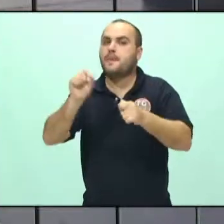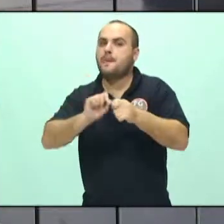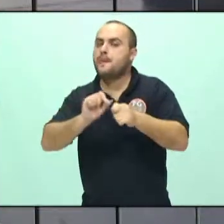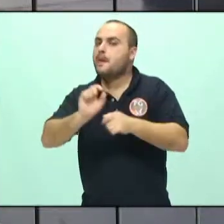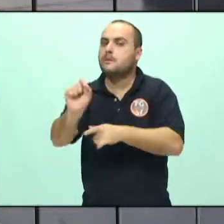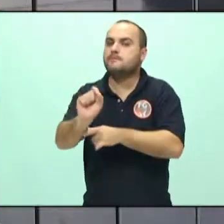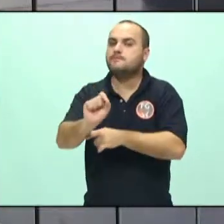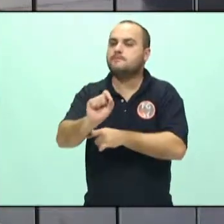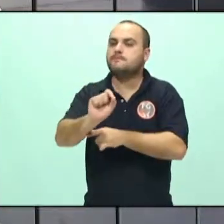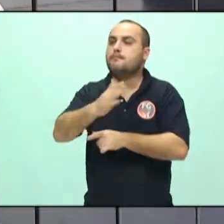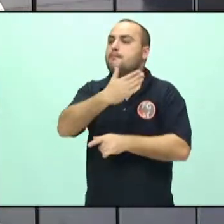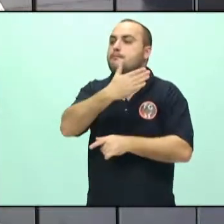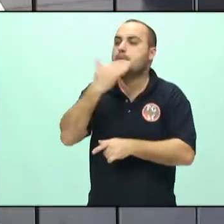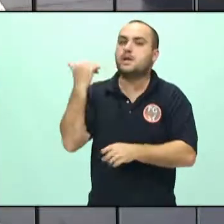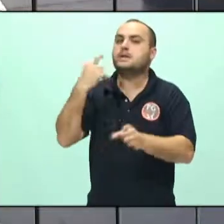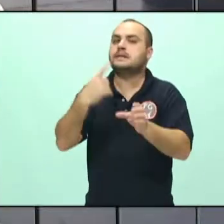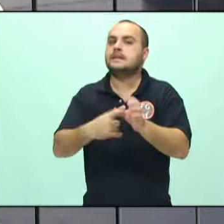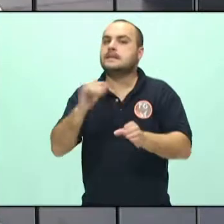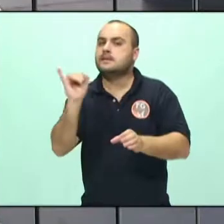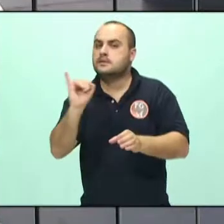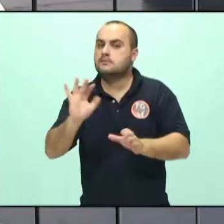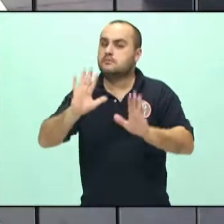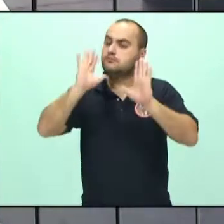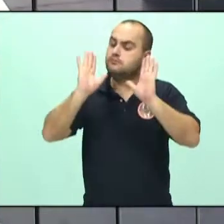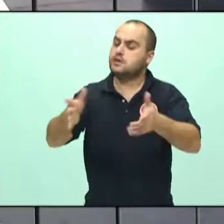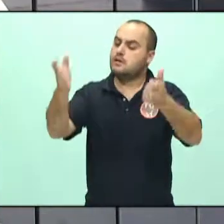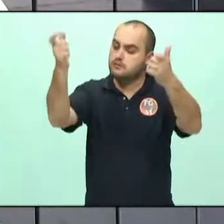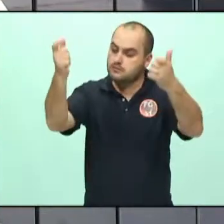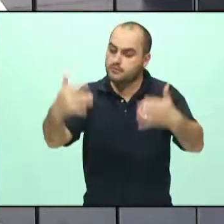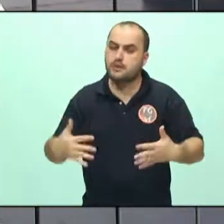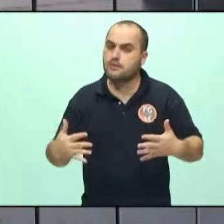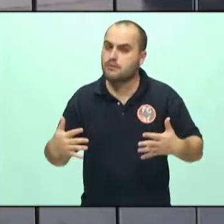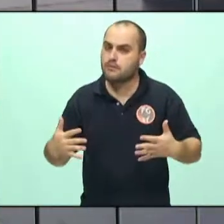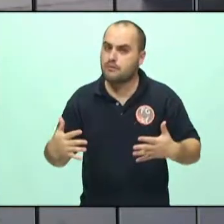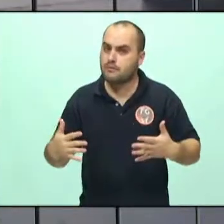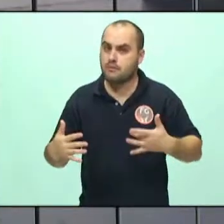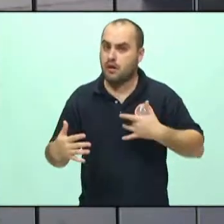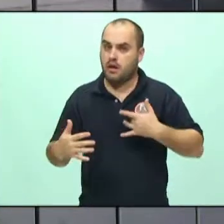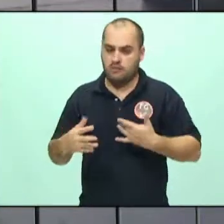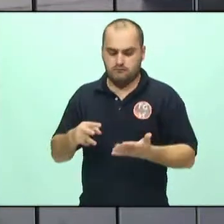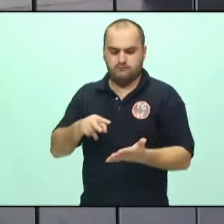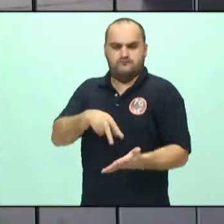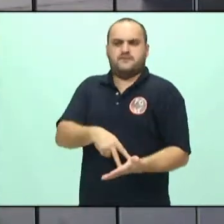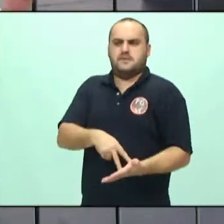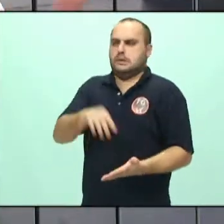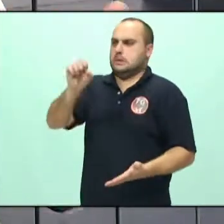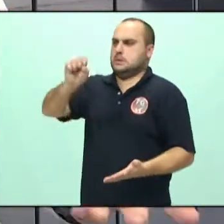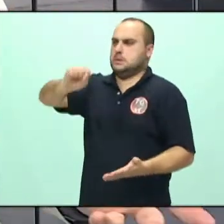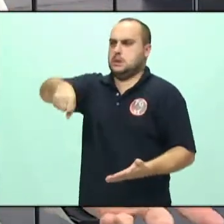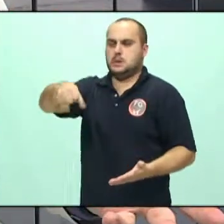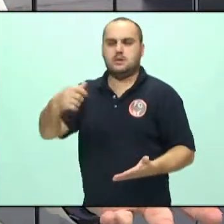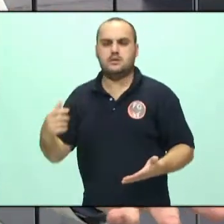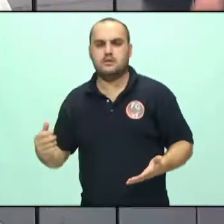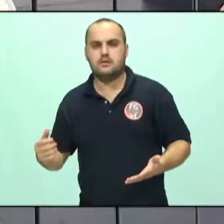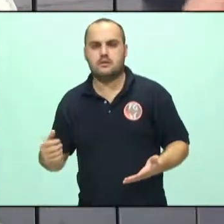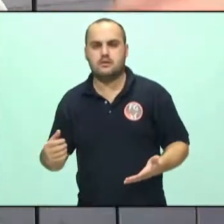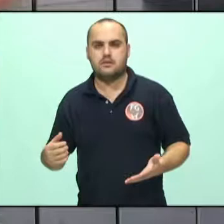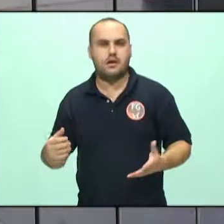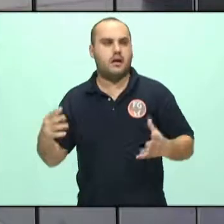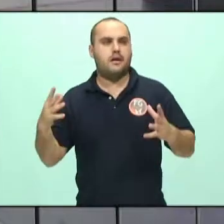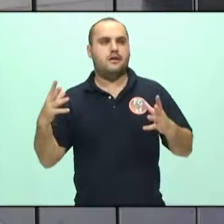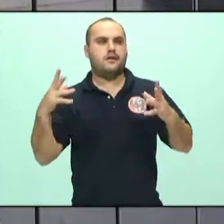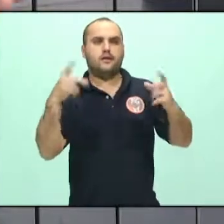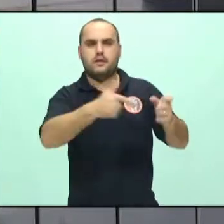para a cidade de Itajaí, e eu já deixo claro, eu não me posiciono favorável a todo mundo